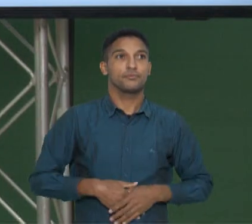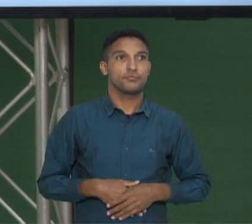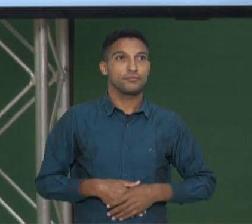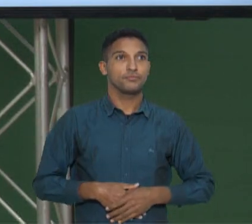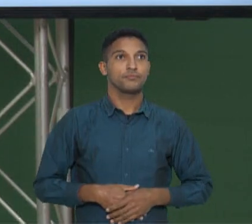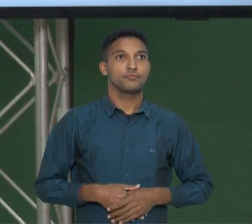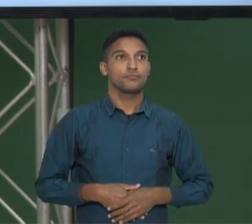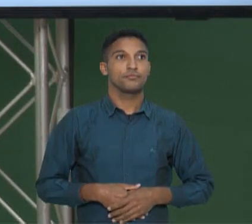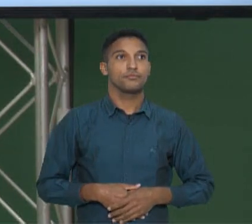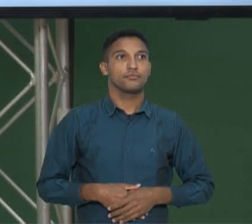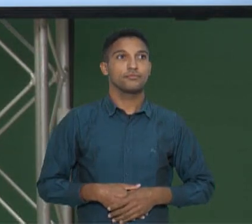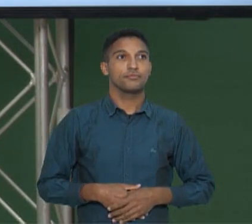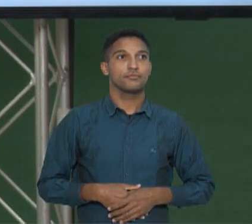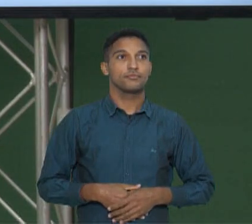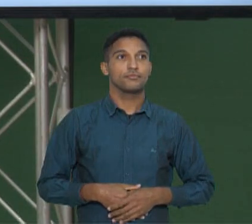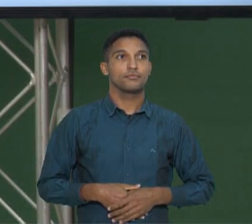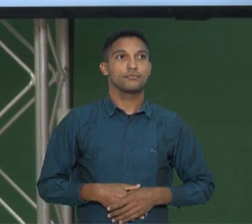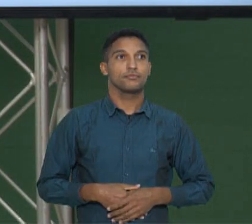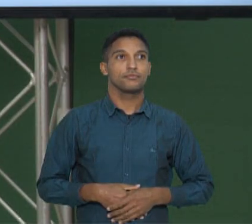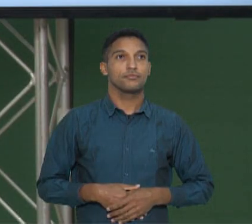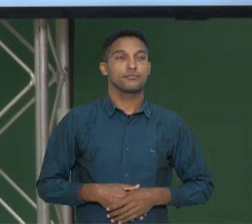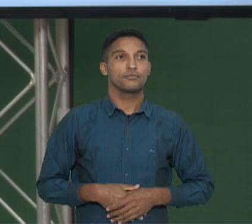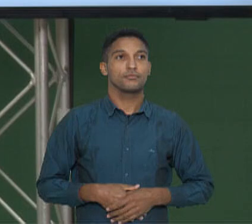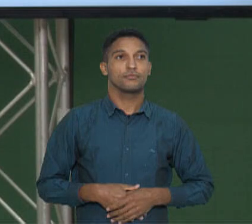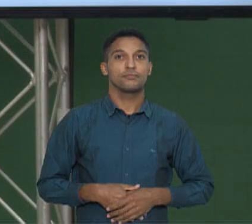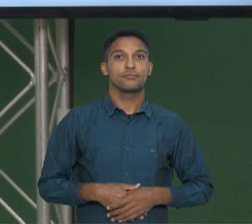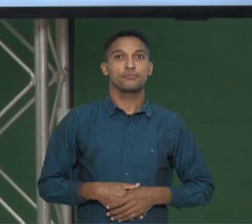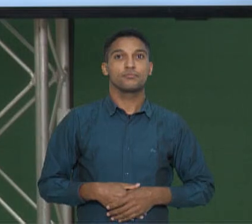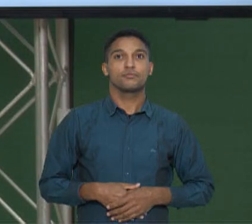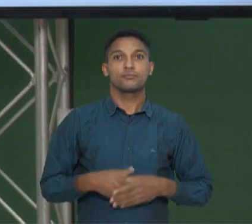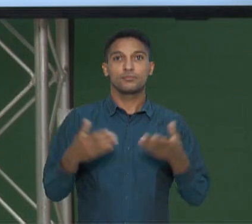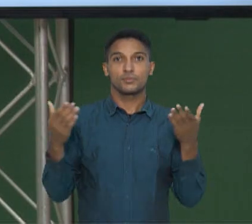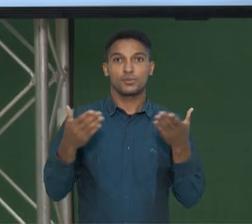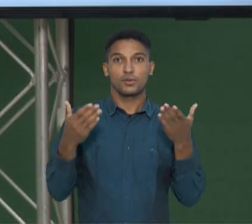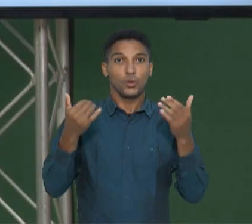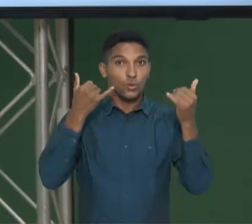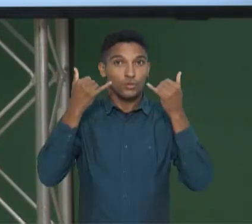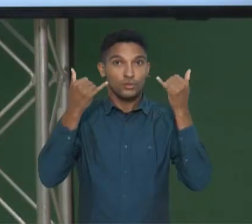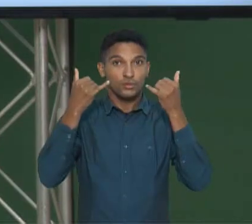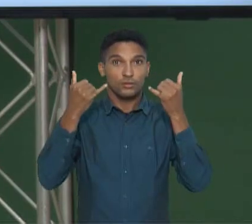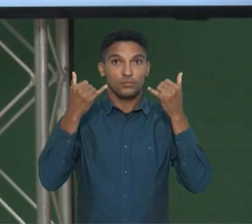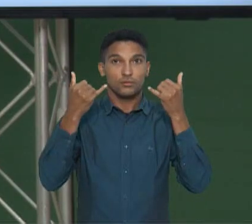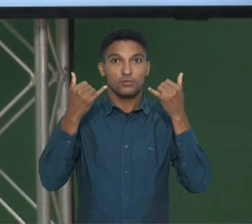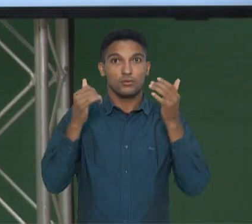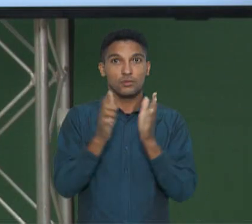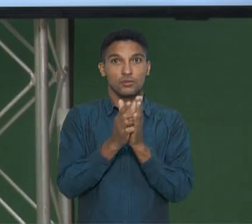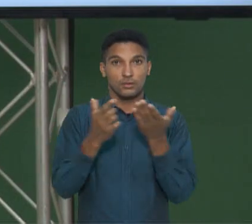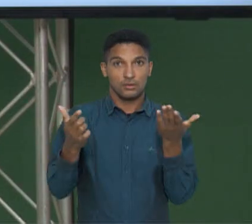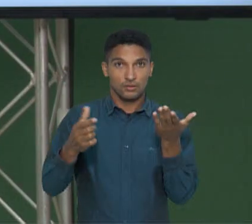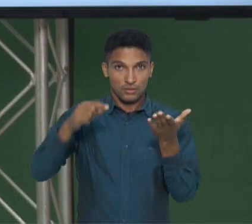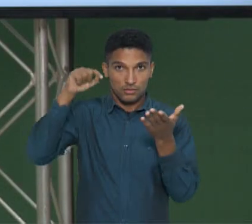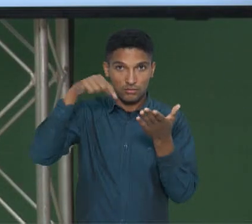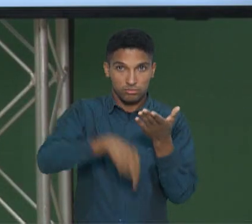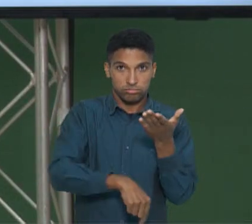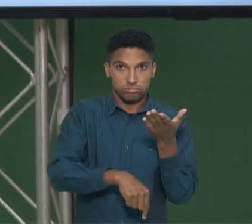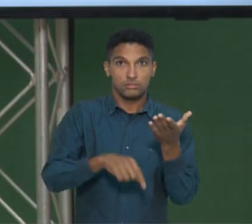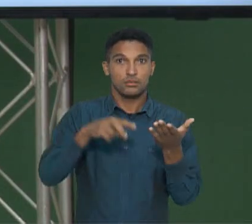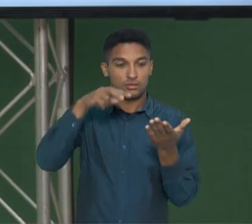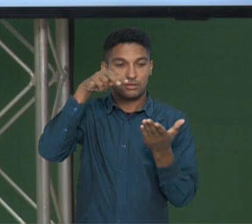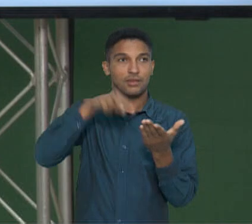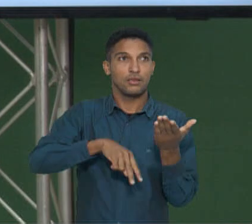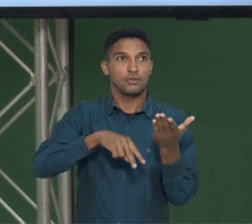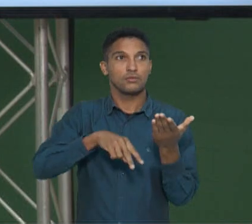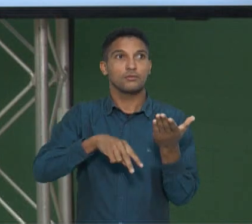ok? Entramos mais a fundo aqui na notícia, vamos a ler aí 2